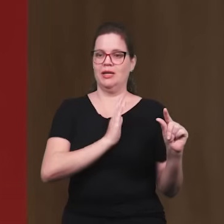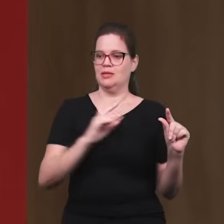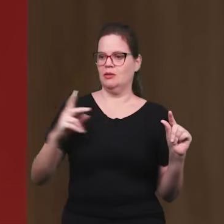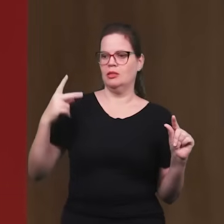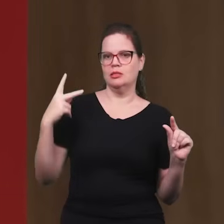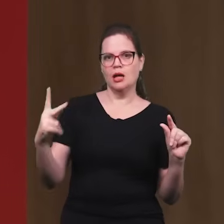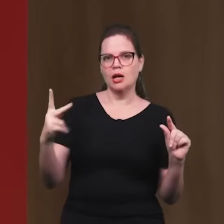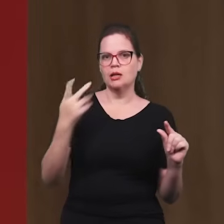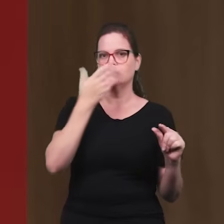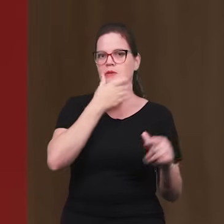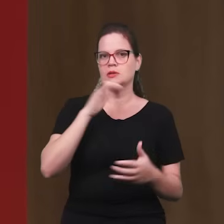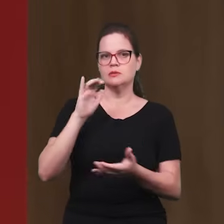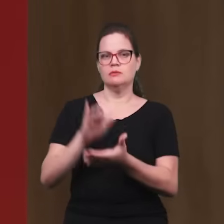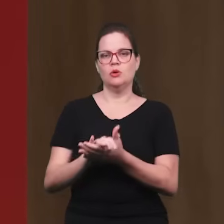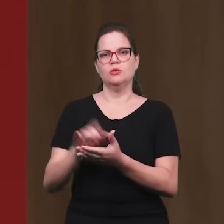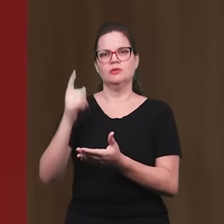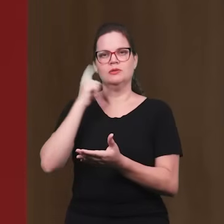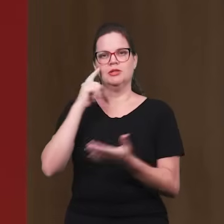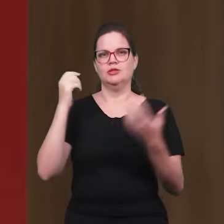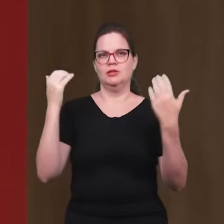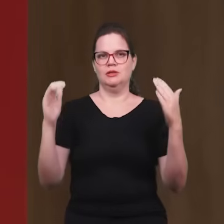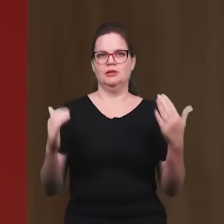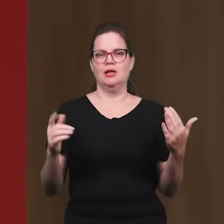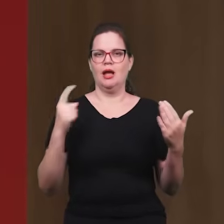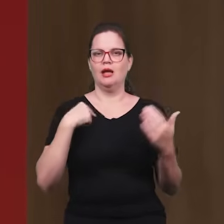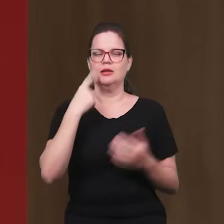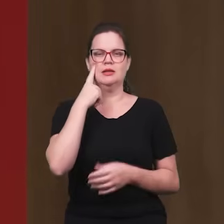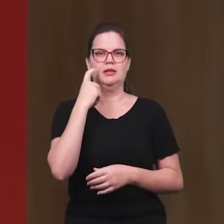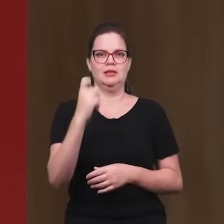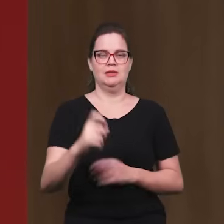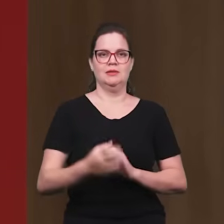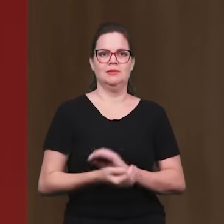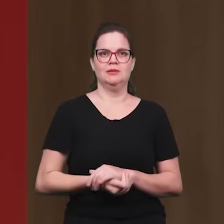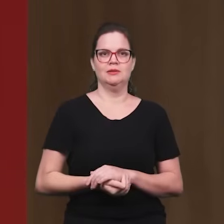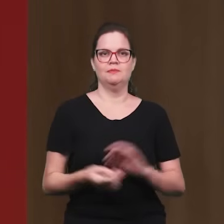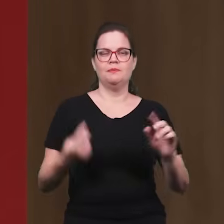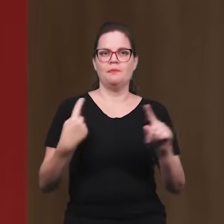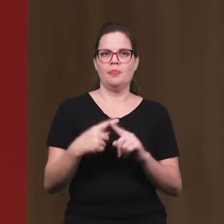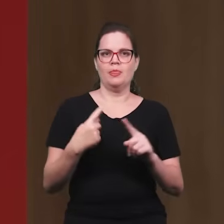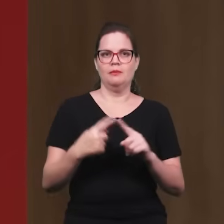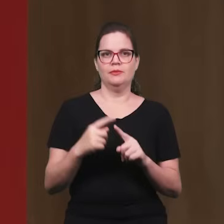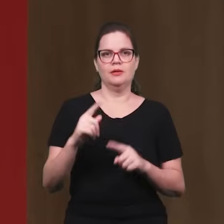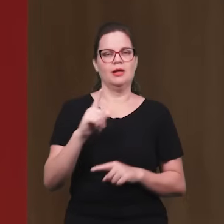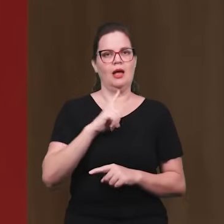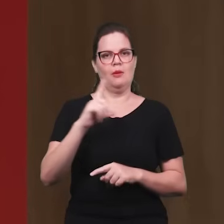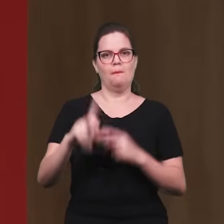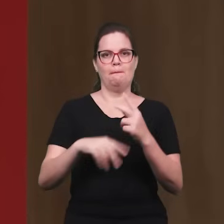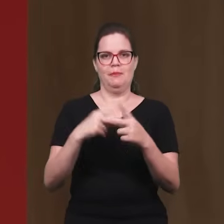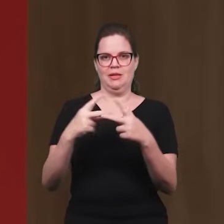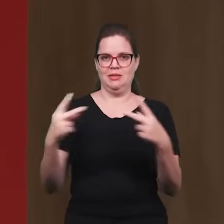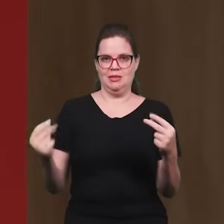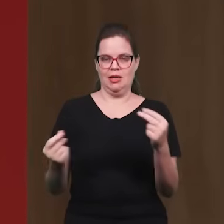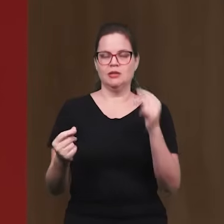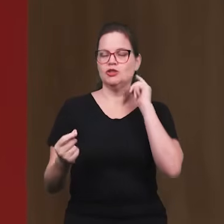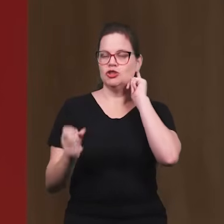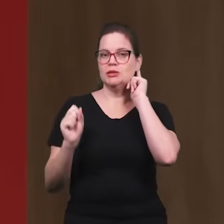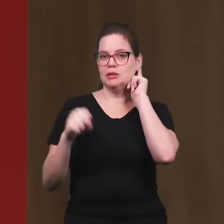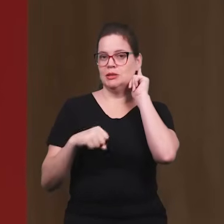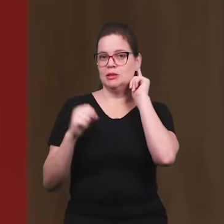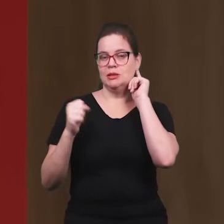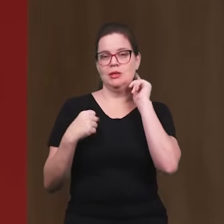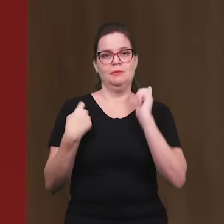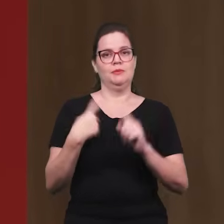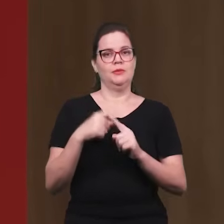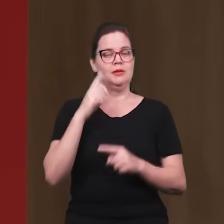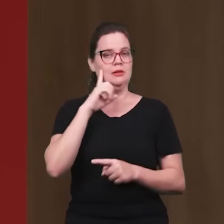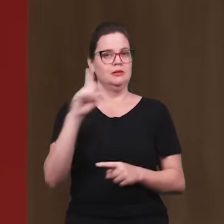nela confiado, quando a gente analisa, é muito interessante porque, assim, é um grande presente, é algo que